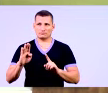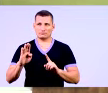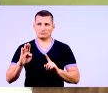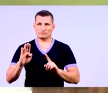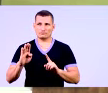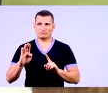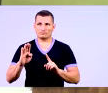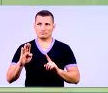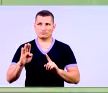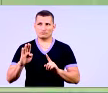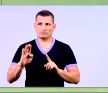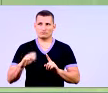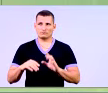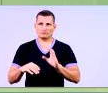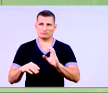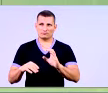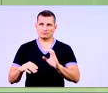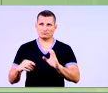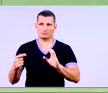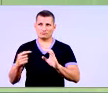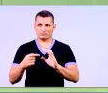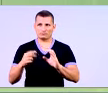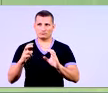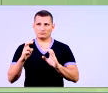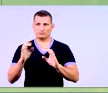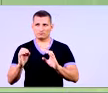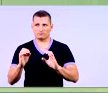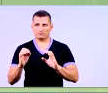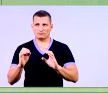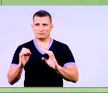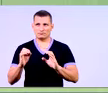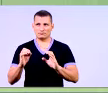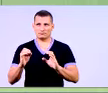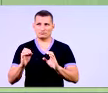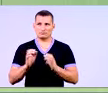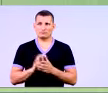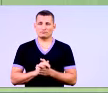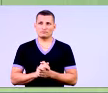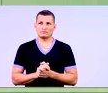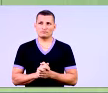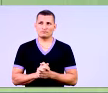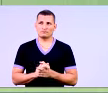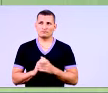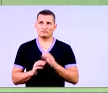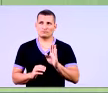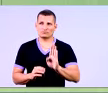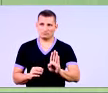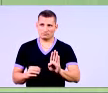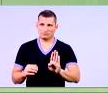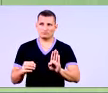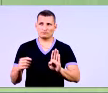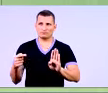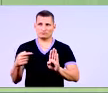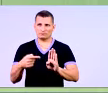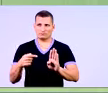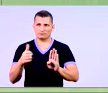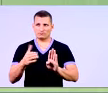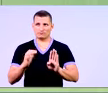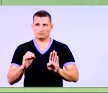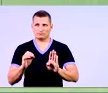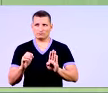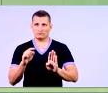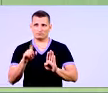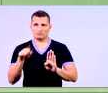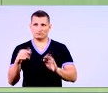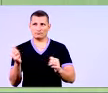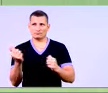esse valor então se recebe 50 no quarto passo o bebê recebe valor 10 ou seja ele é